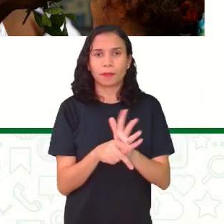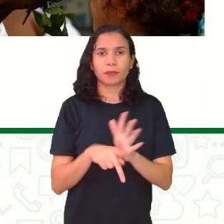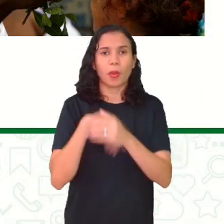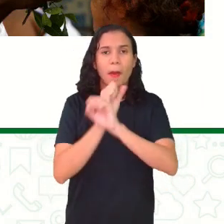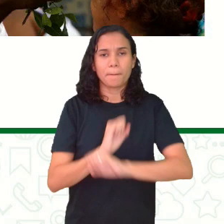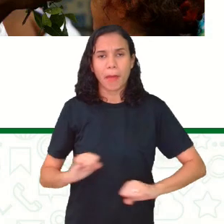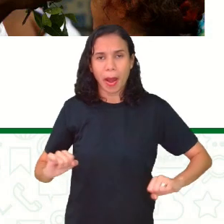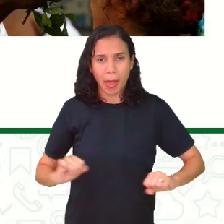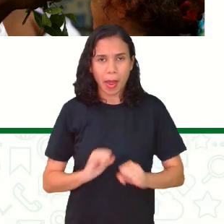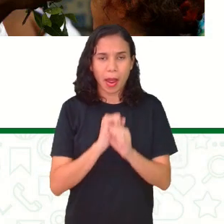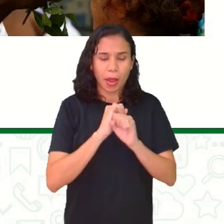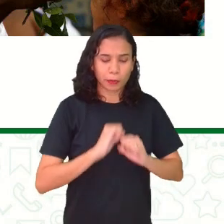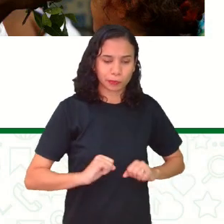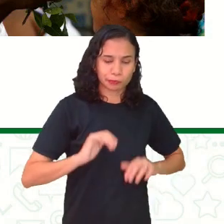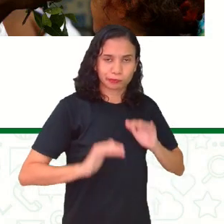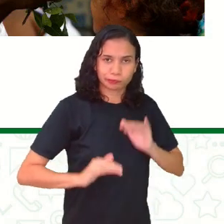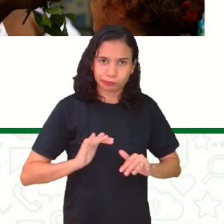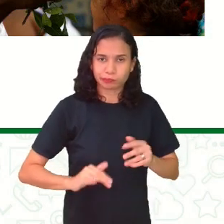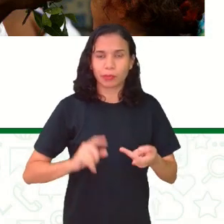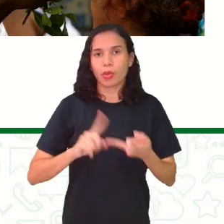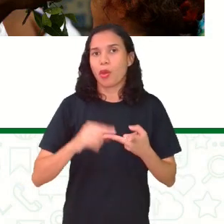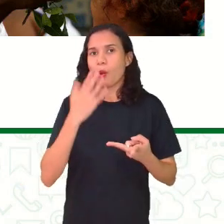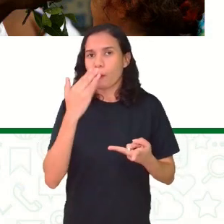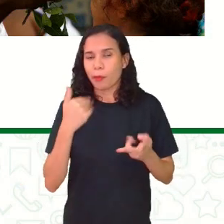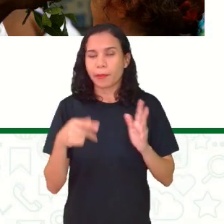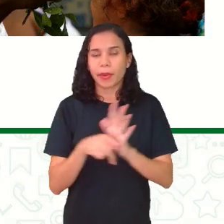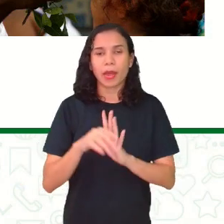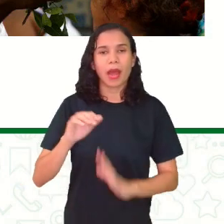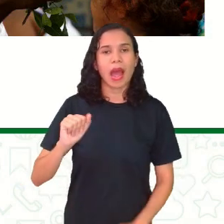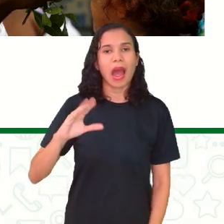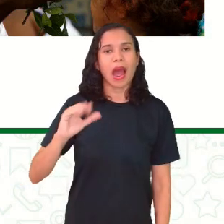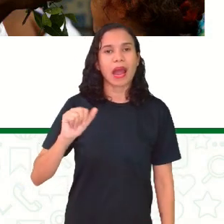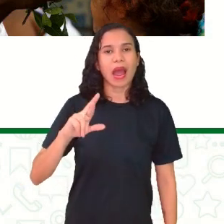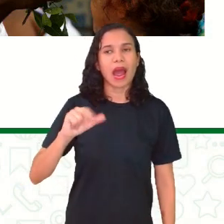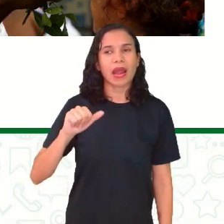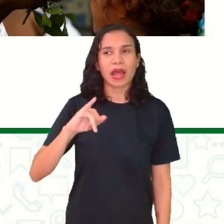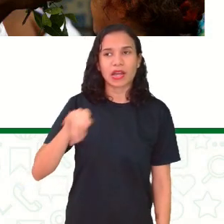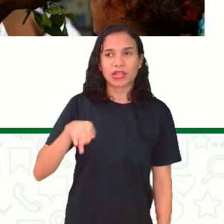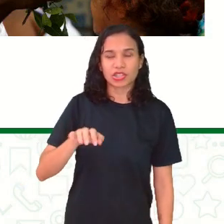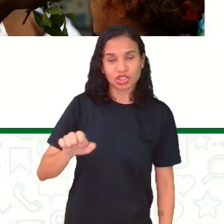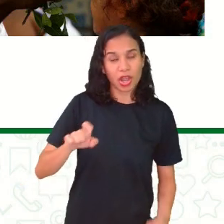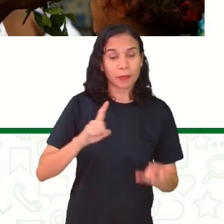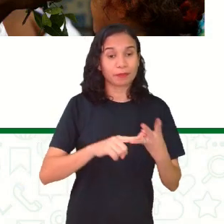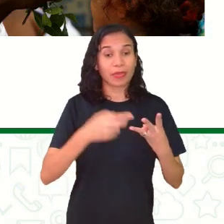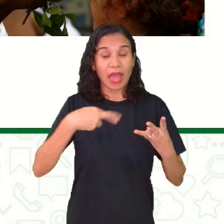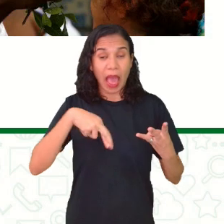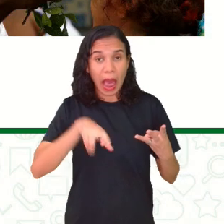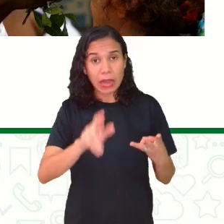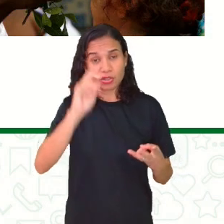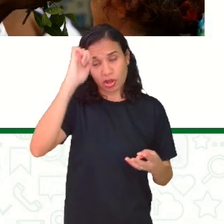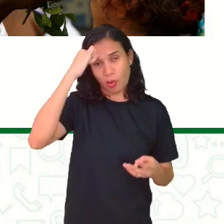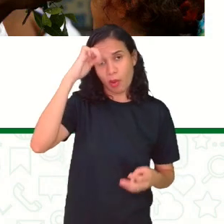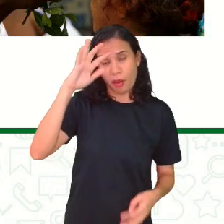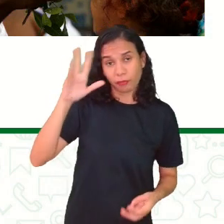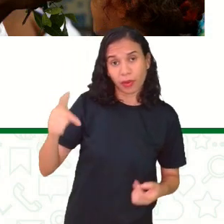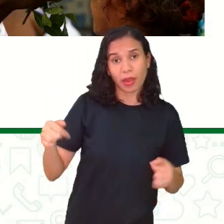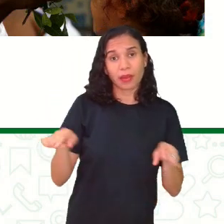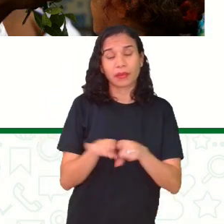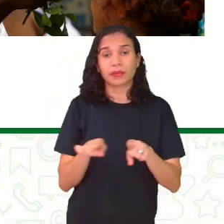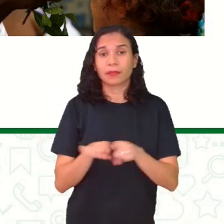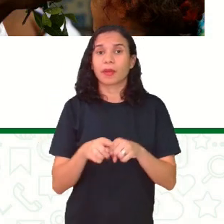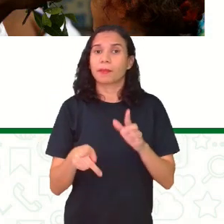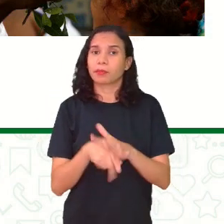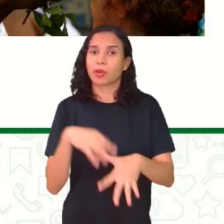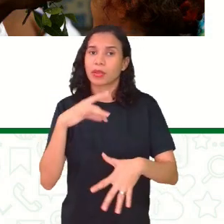maracatu, alimentos como o acarajé, as religiões de matriz africana e até alguns elementos culturais da